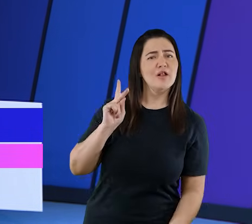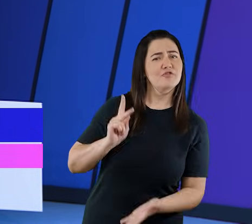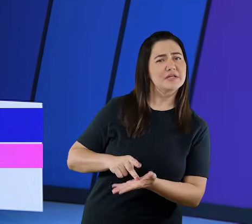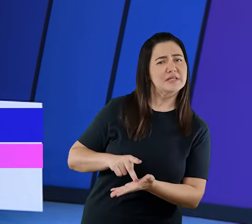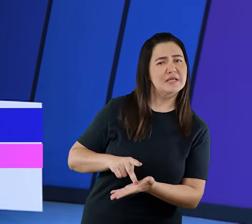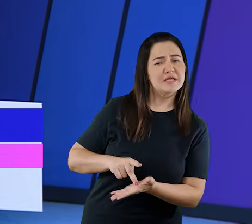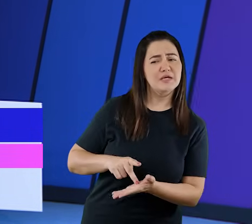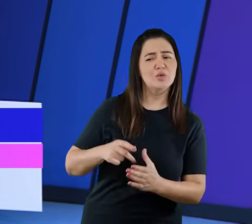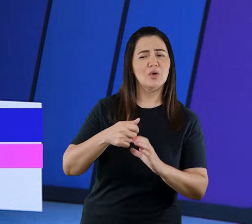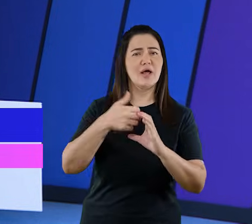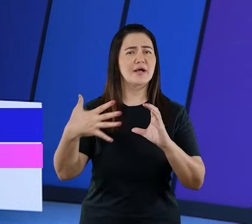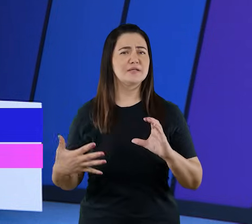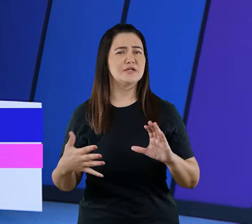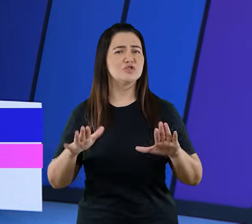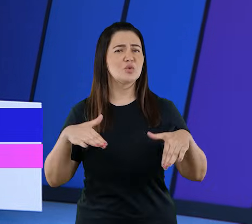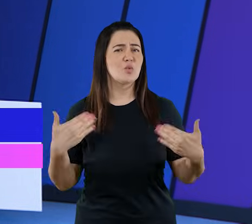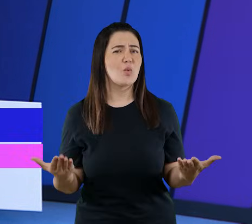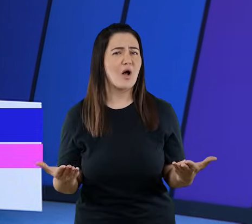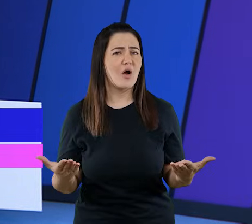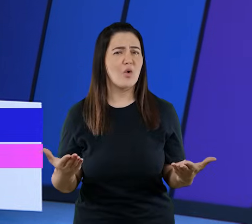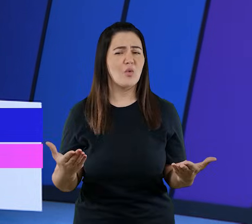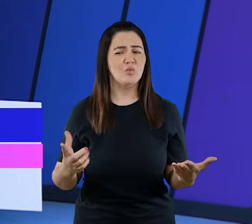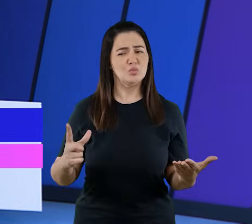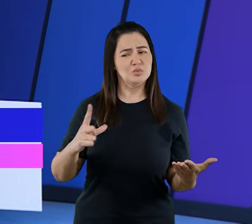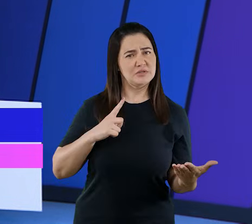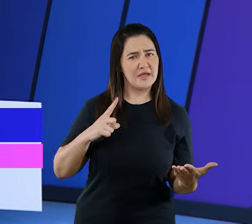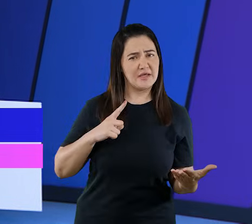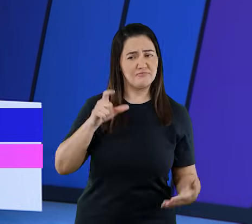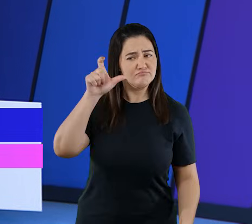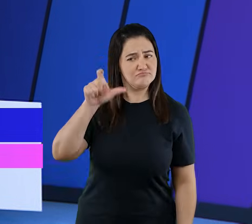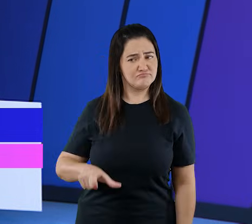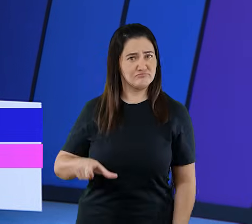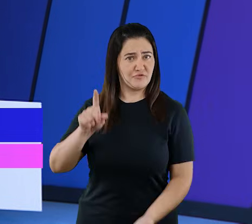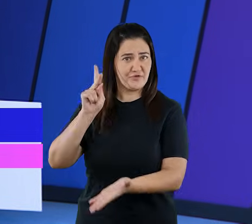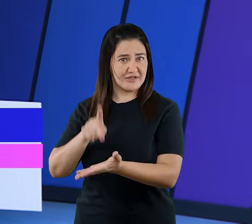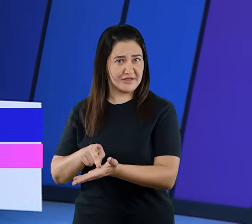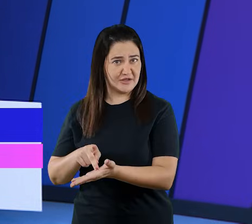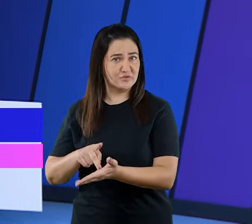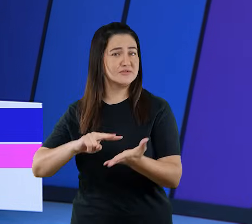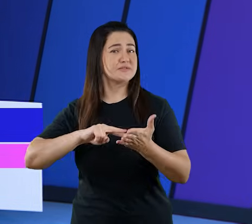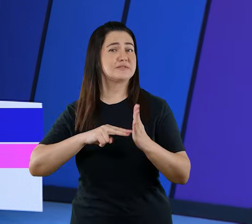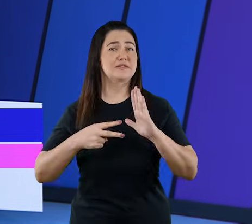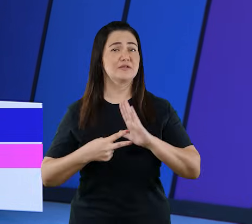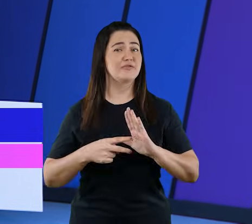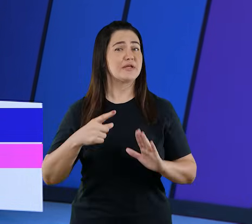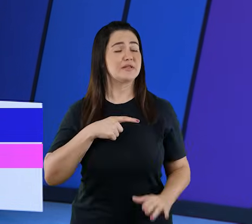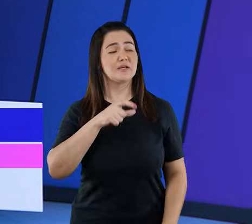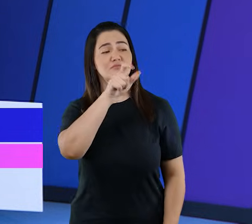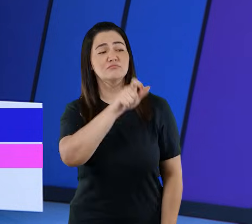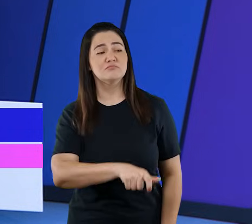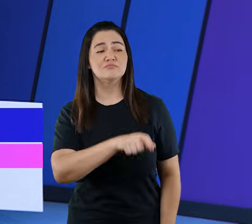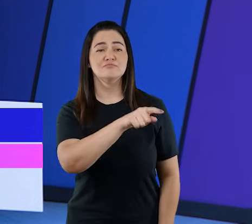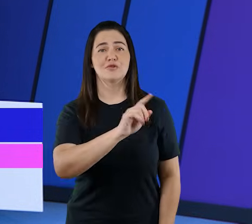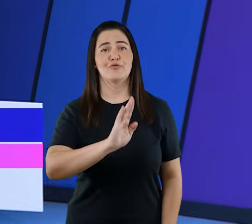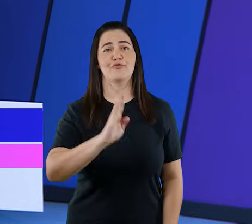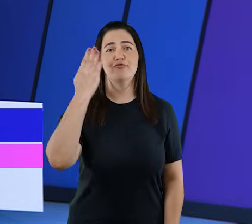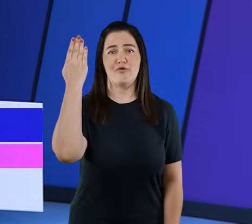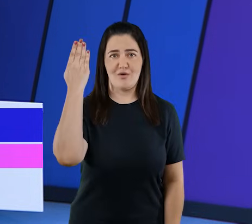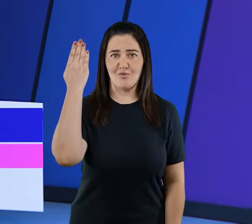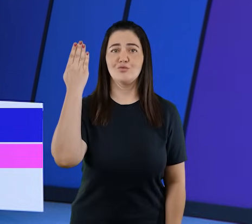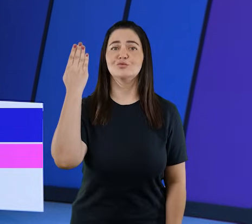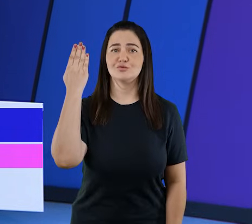as características que ele deveria demonstrar? Se existe o verdadeiro profeta, é porque também existe um falso